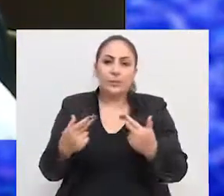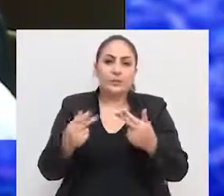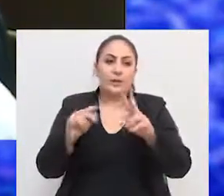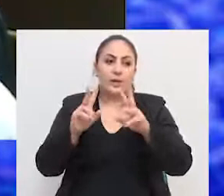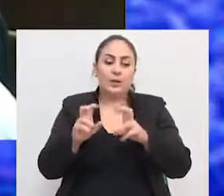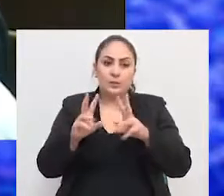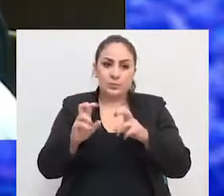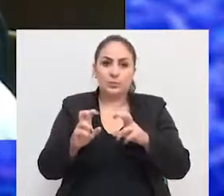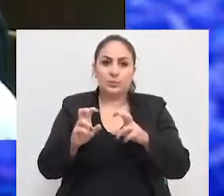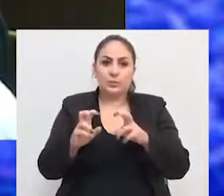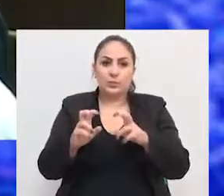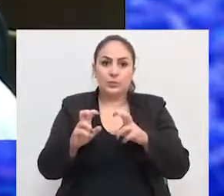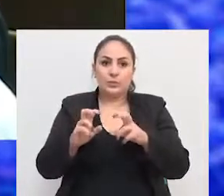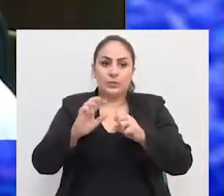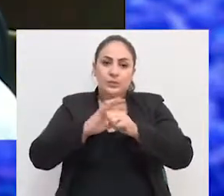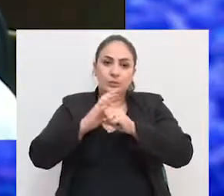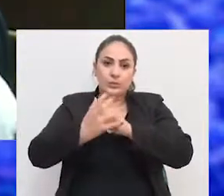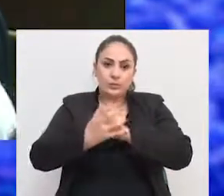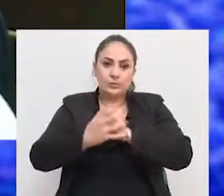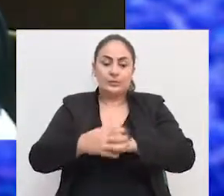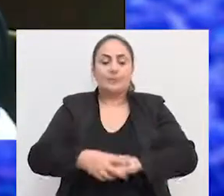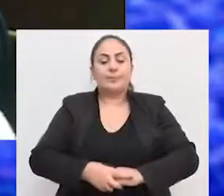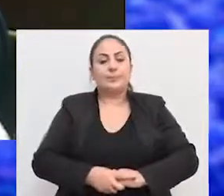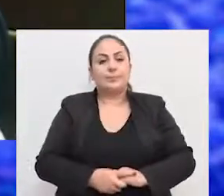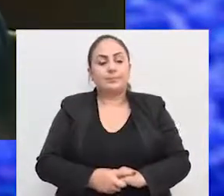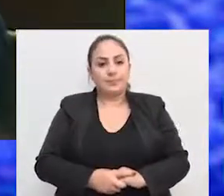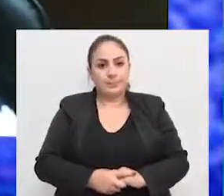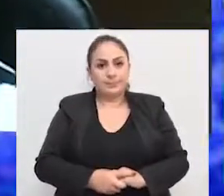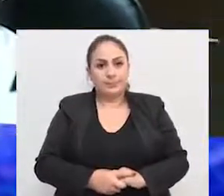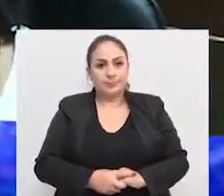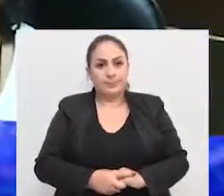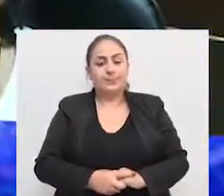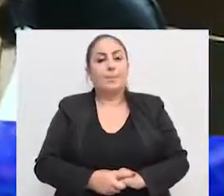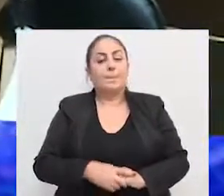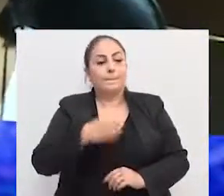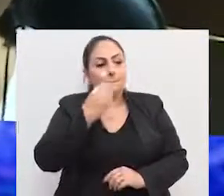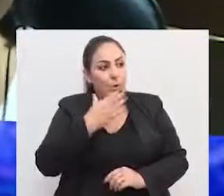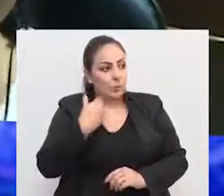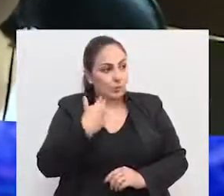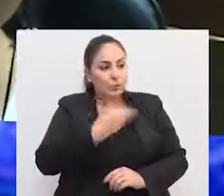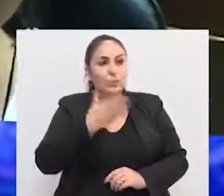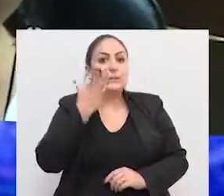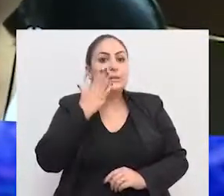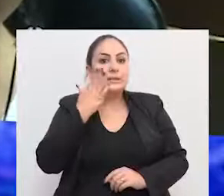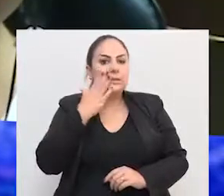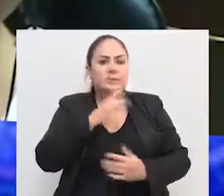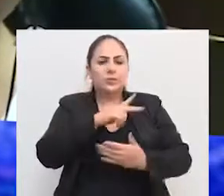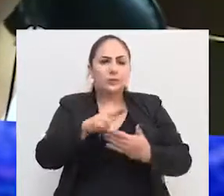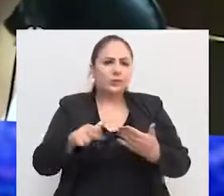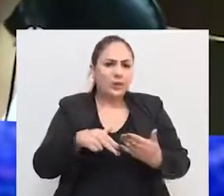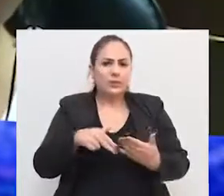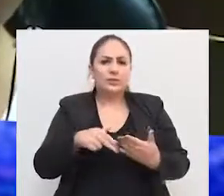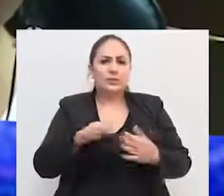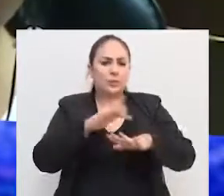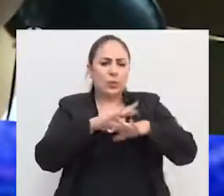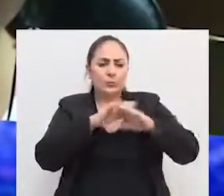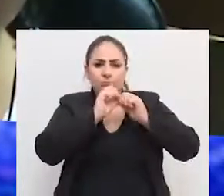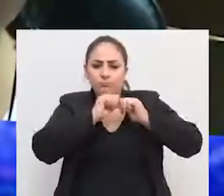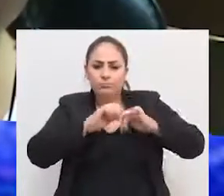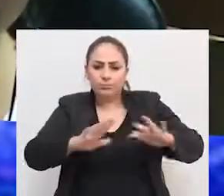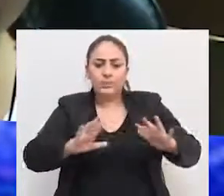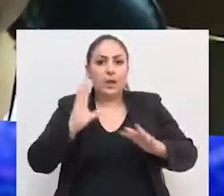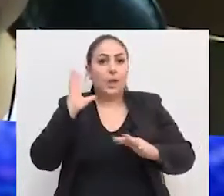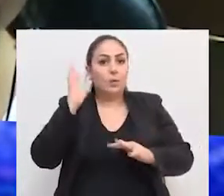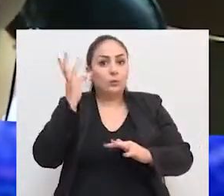algumas coisinhas sobre a epidemia e a pandemia. Bom, a gente sabe que várias pandemias aconteceram